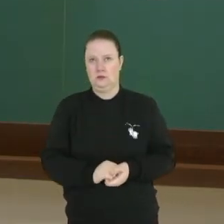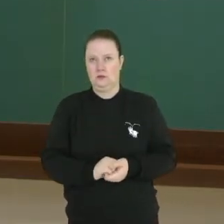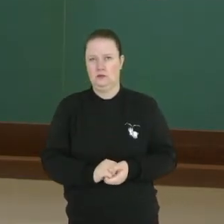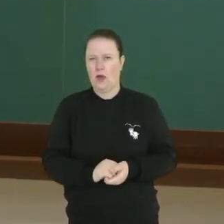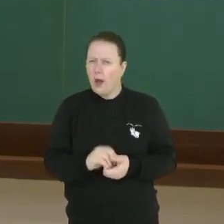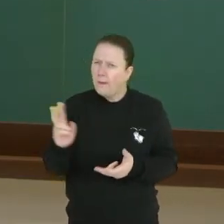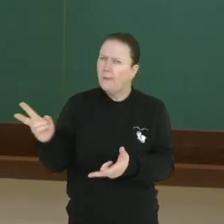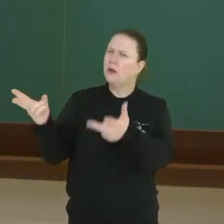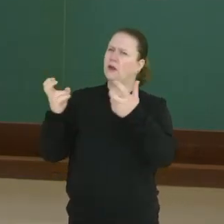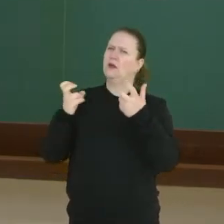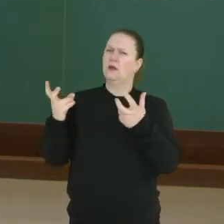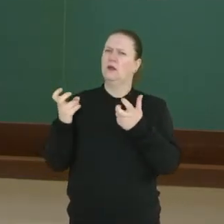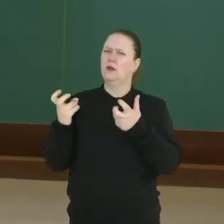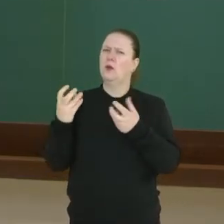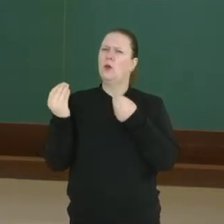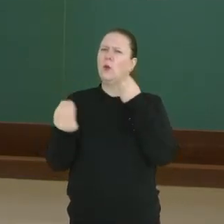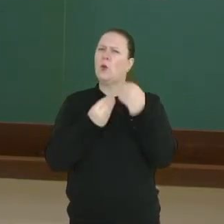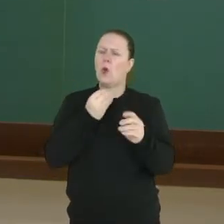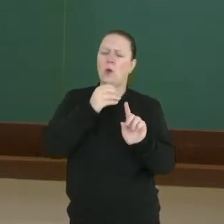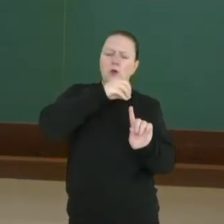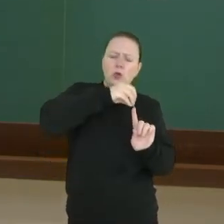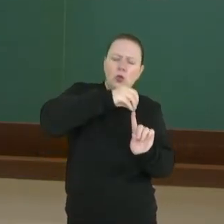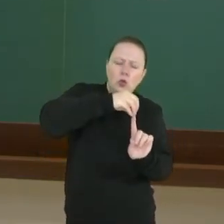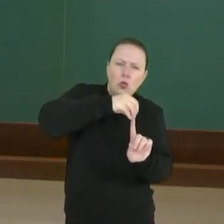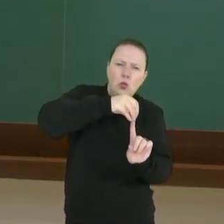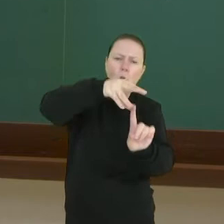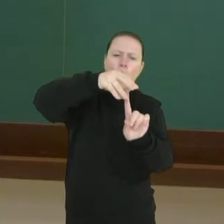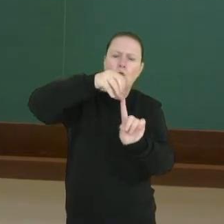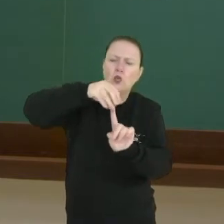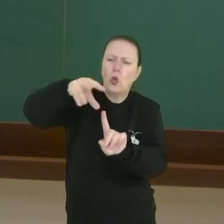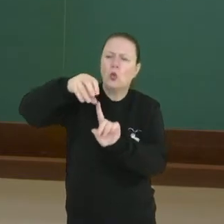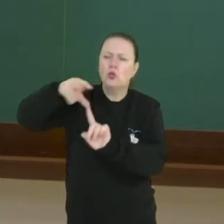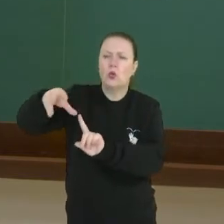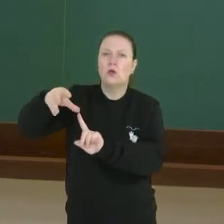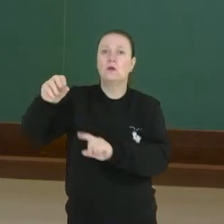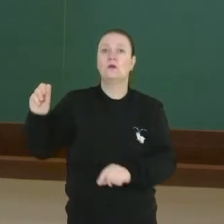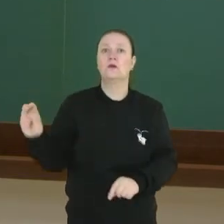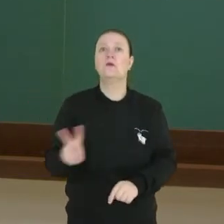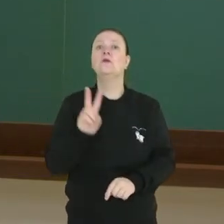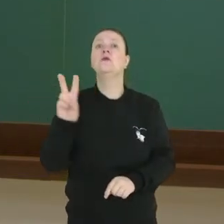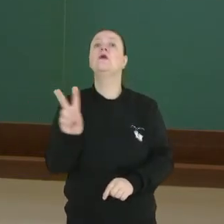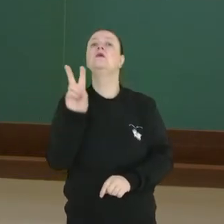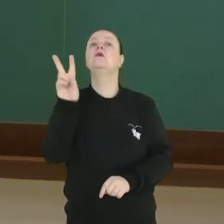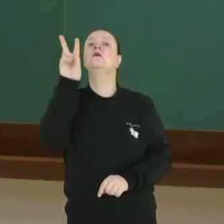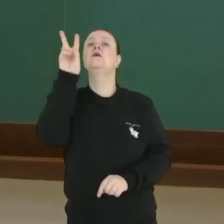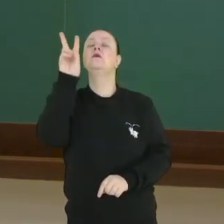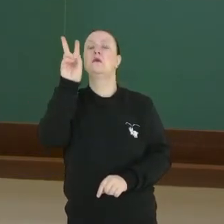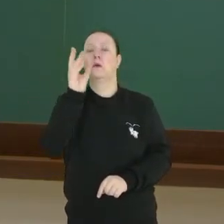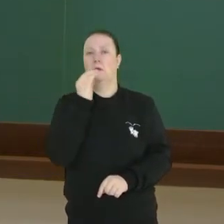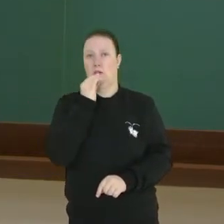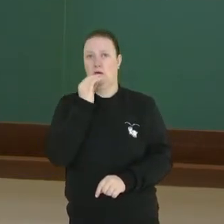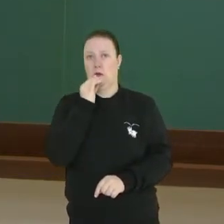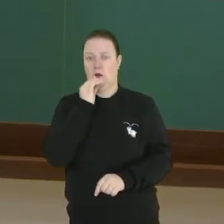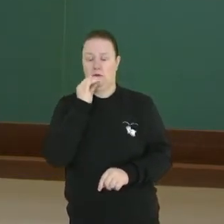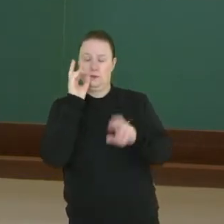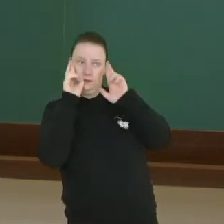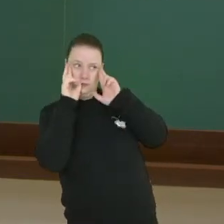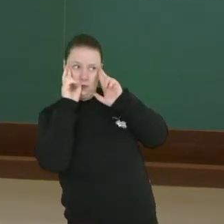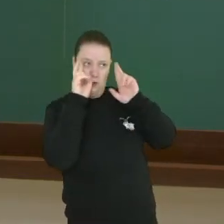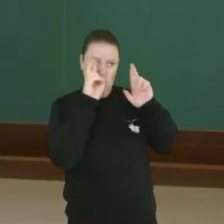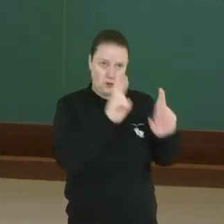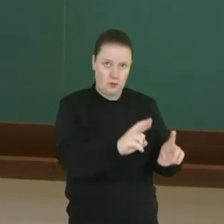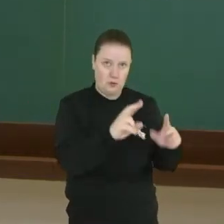transmitir valores. Então quando eu leio uma história, eu percebo ali valores como respeito,